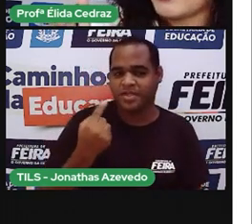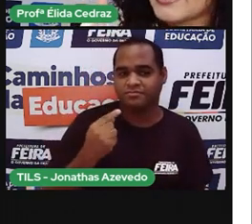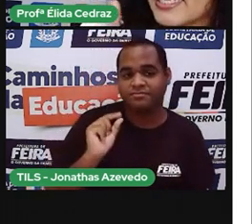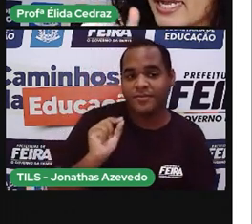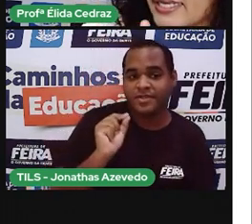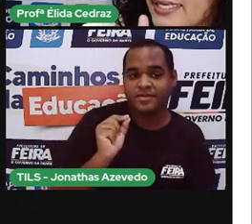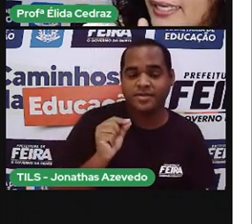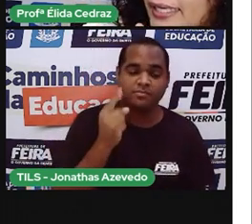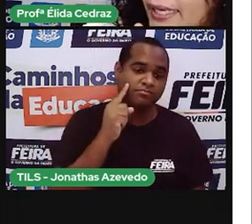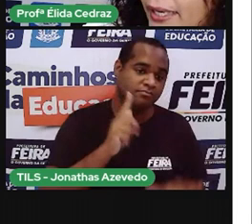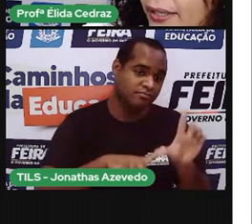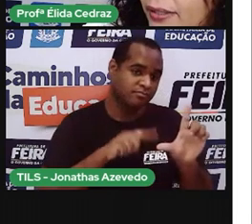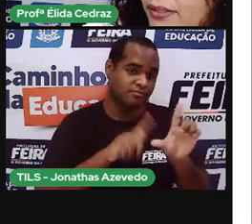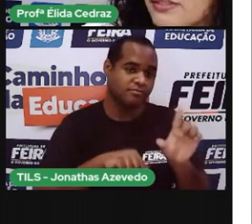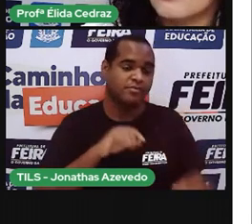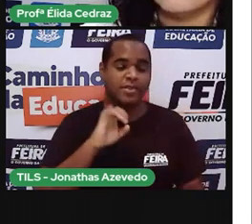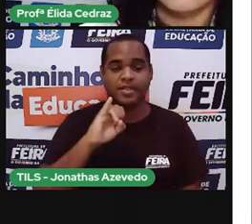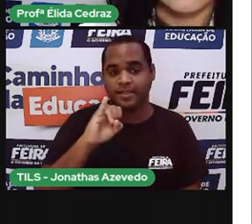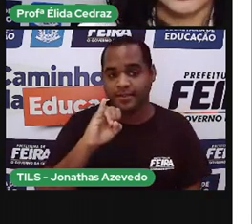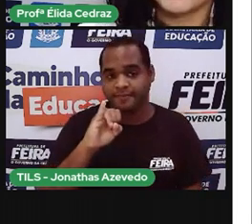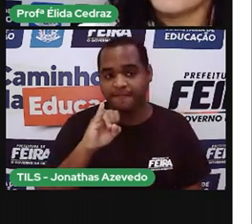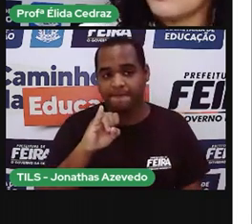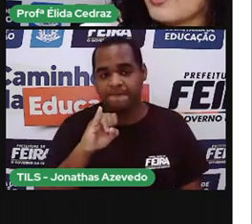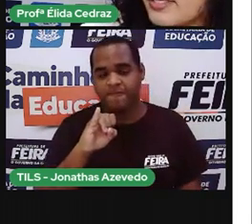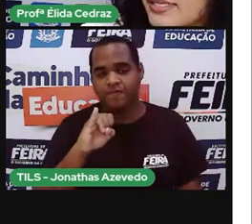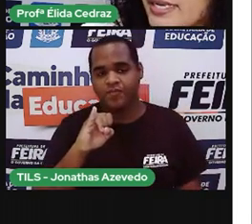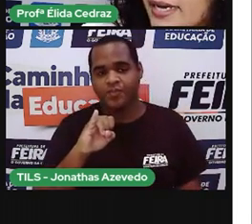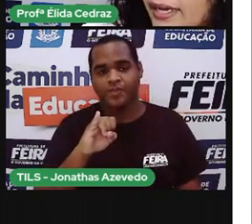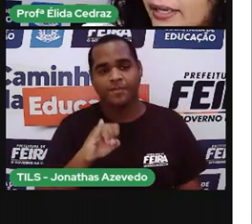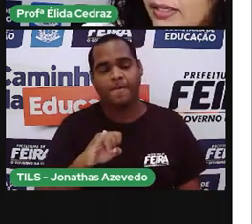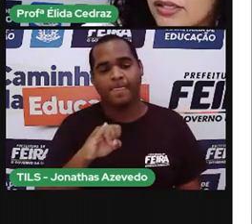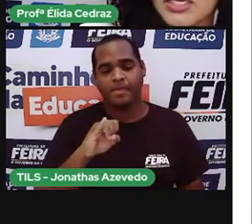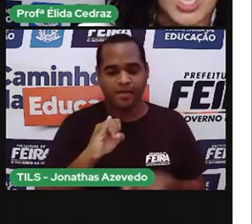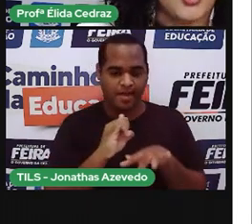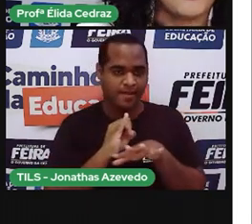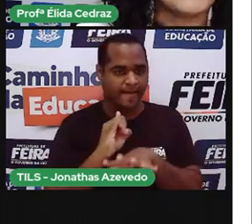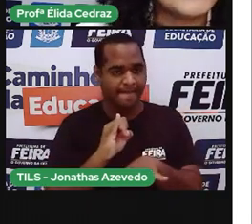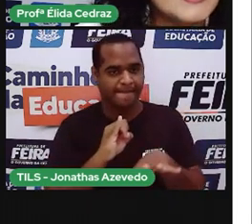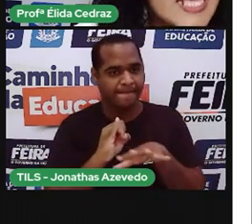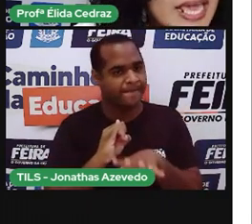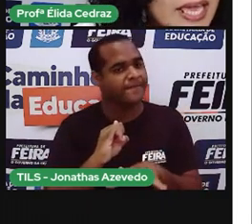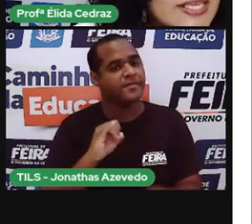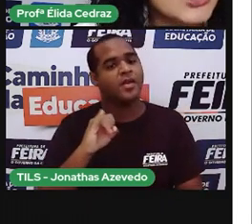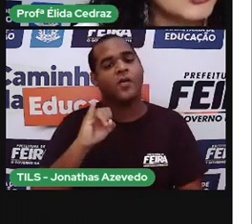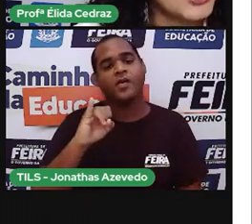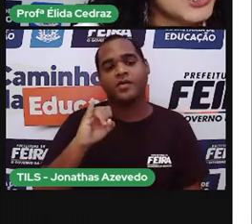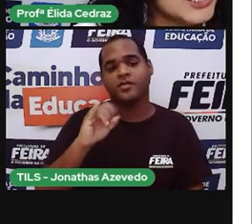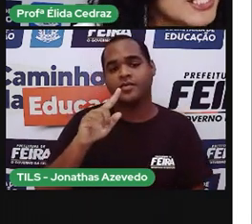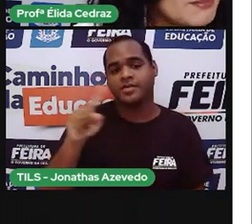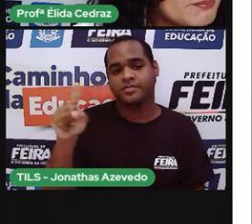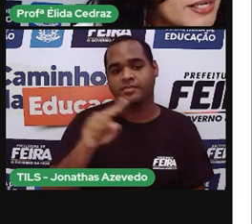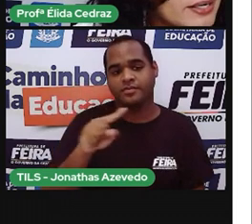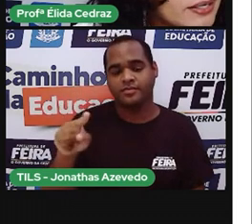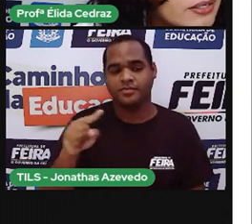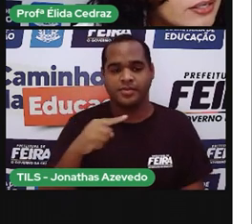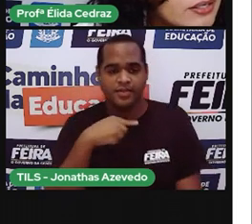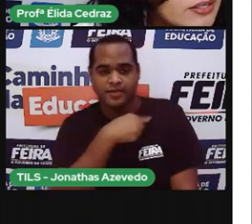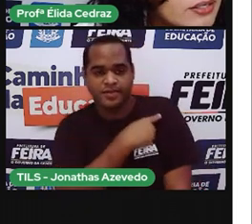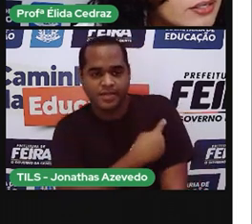a letra i g Ilha um z de